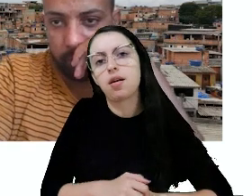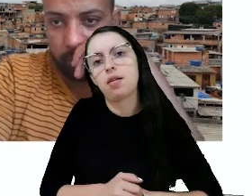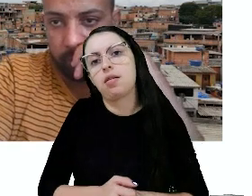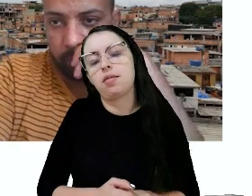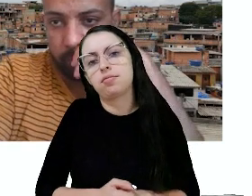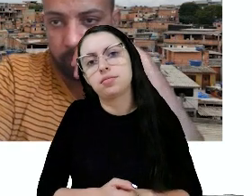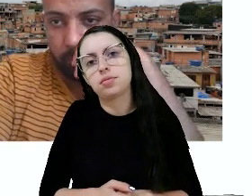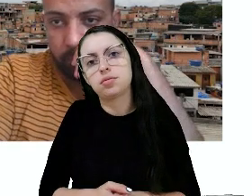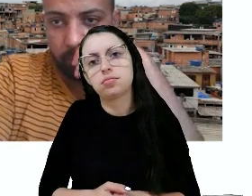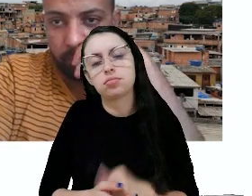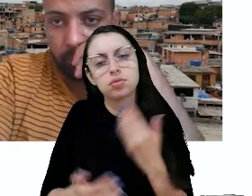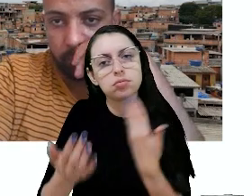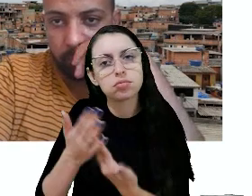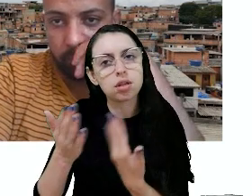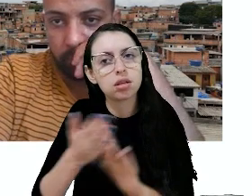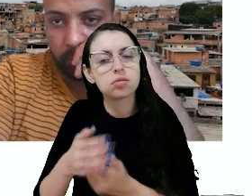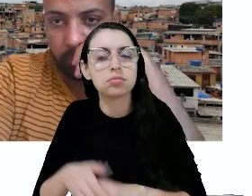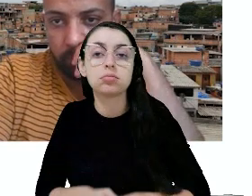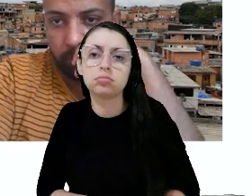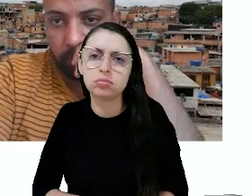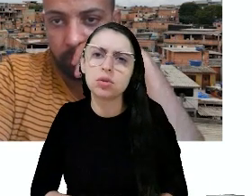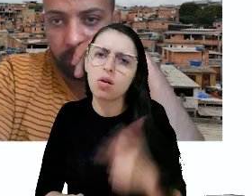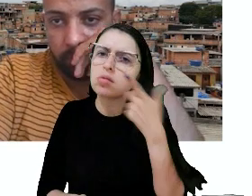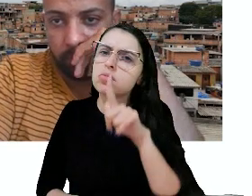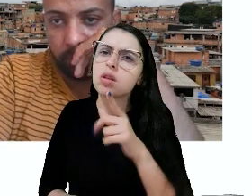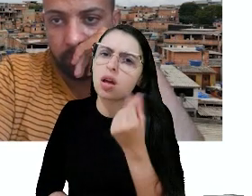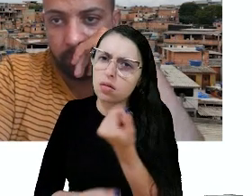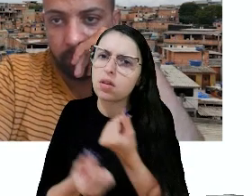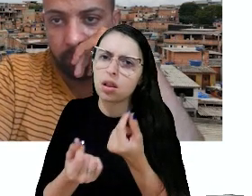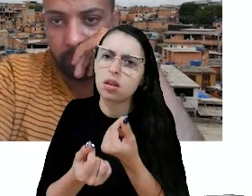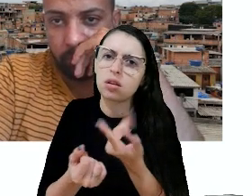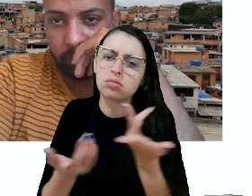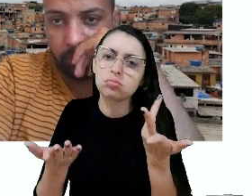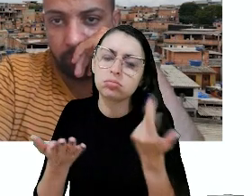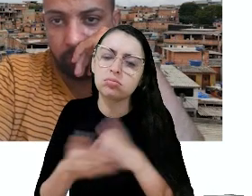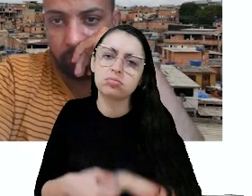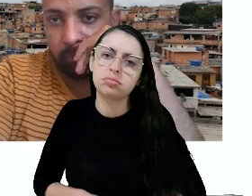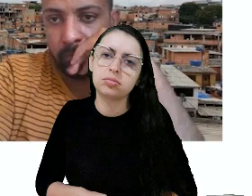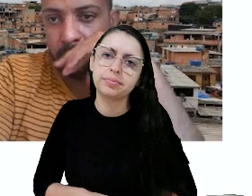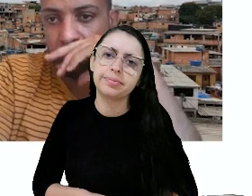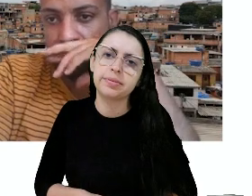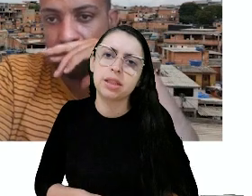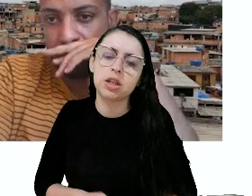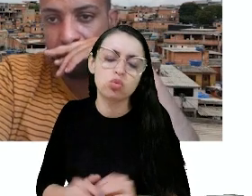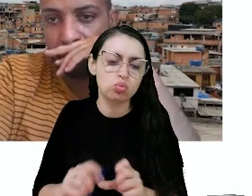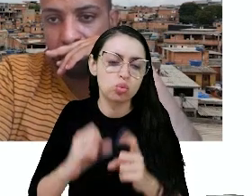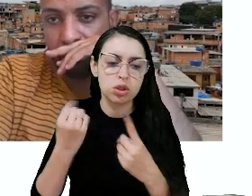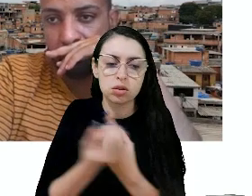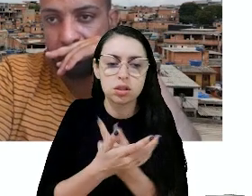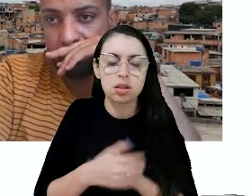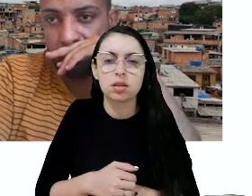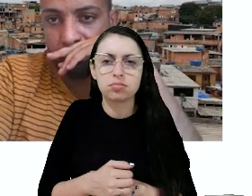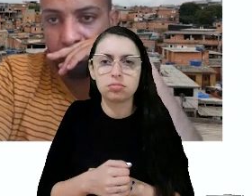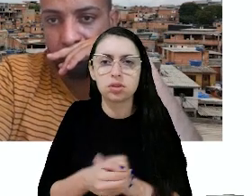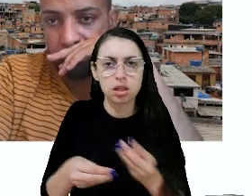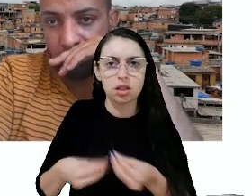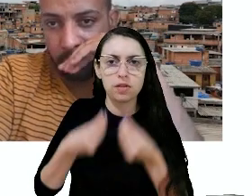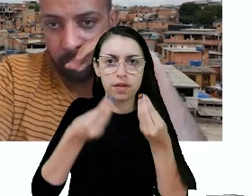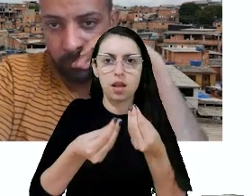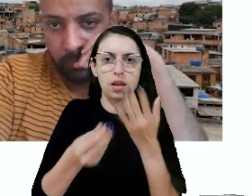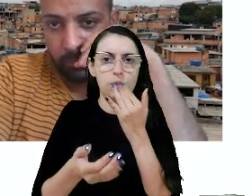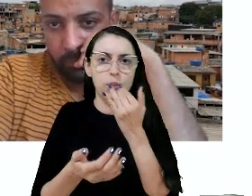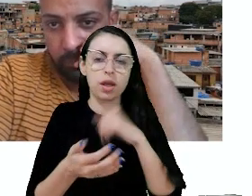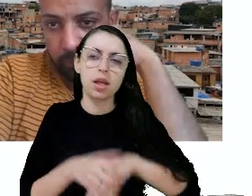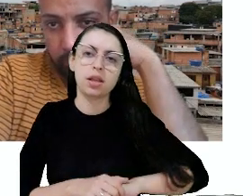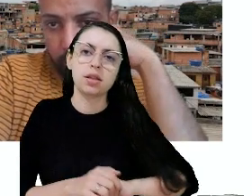município para retirar o material escolar, ela tem condições financeiras para tanto, né? A sociedade, enquanto rede, está levando alimentos